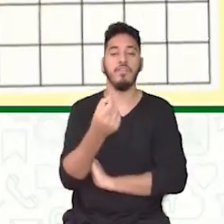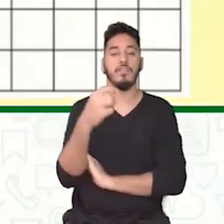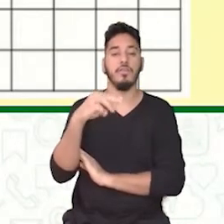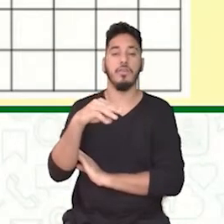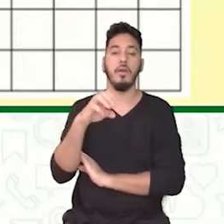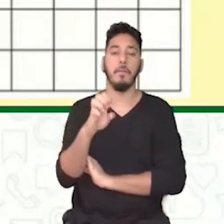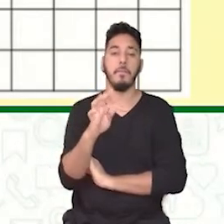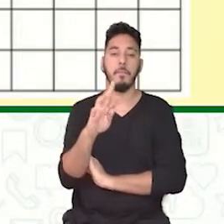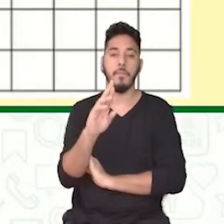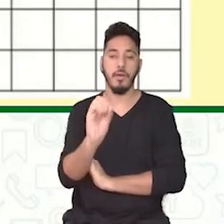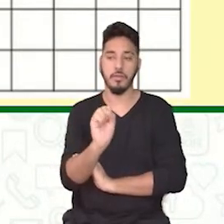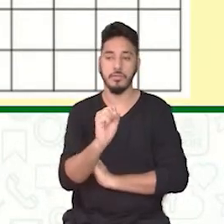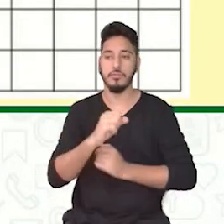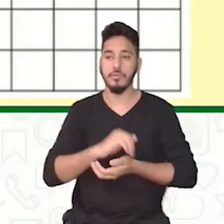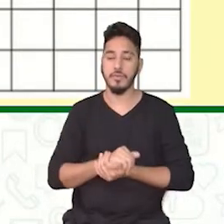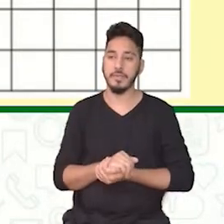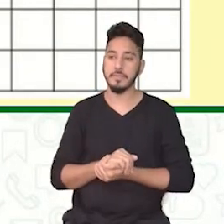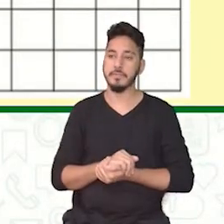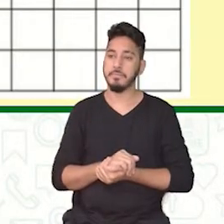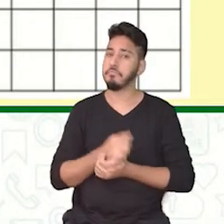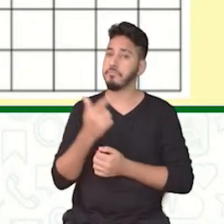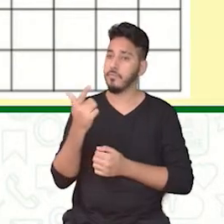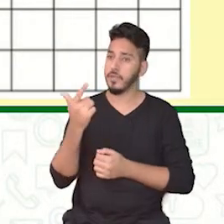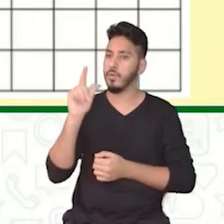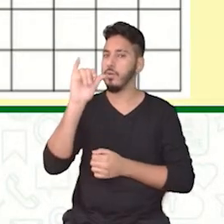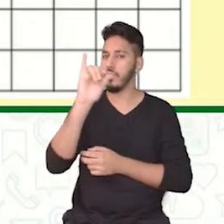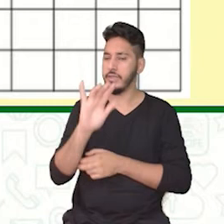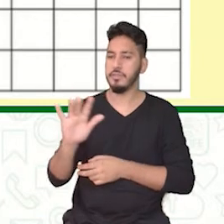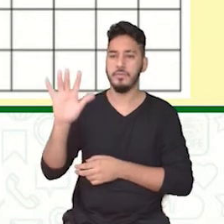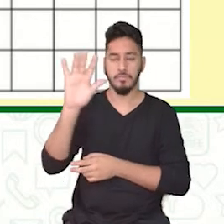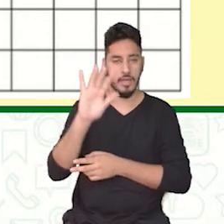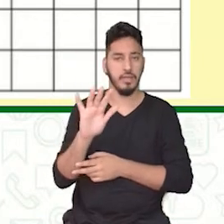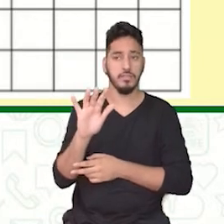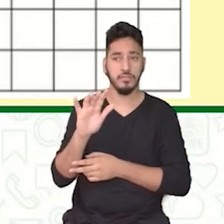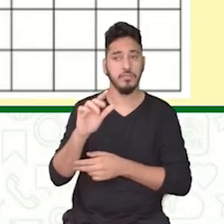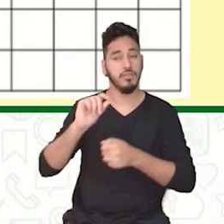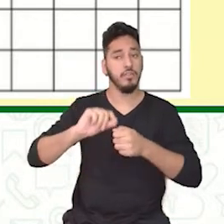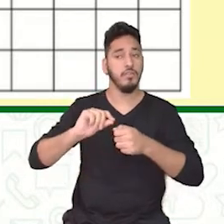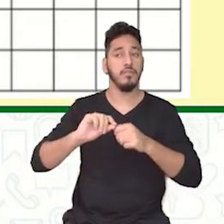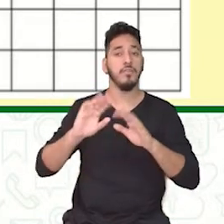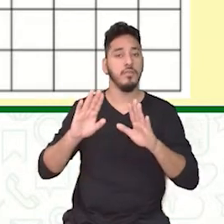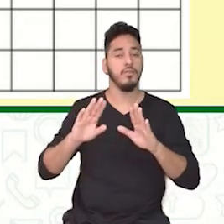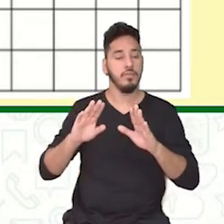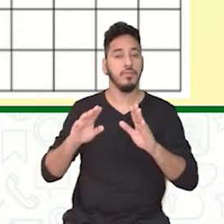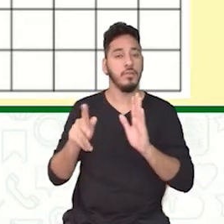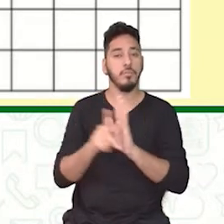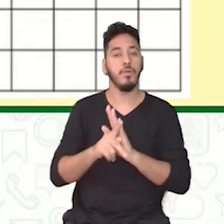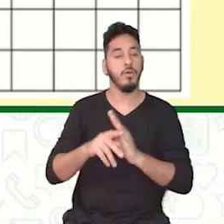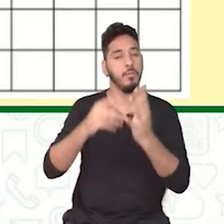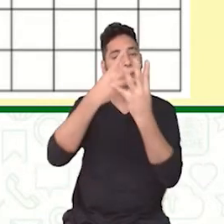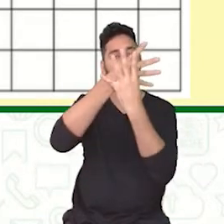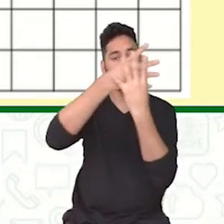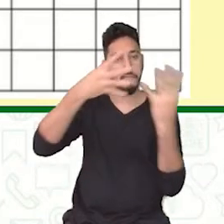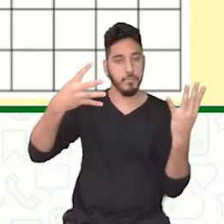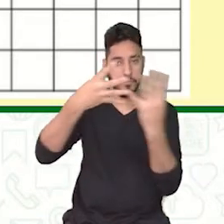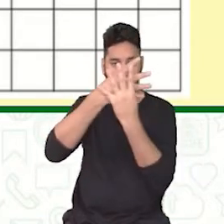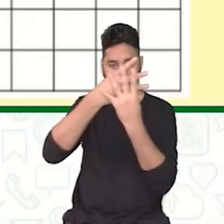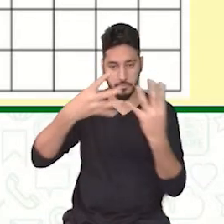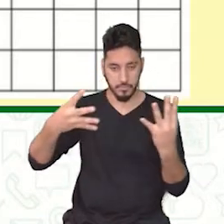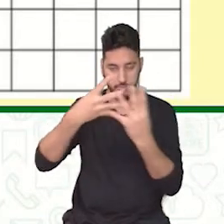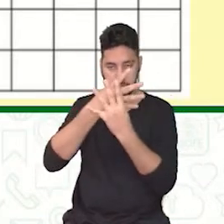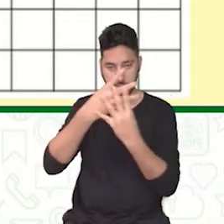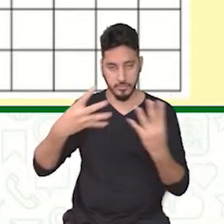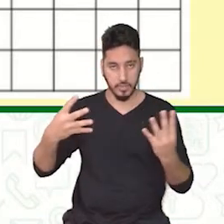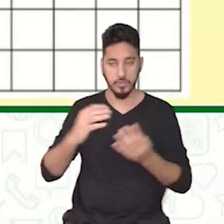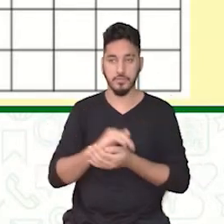isso? Então, temos aí outras figuras que foram feitas aí na malha quadriculada, onde a